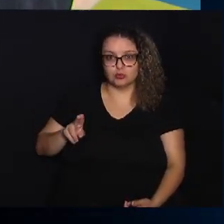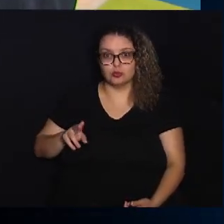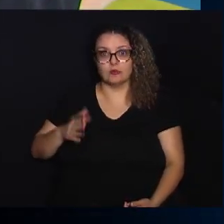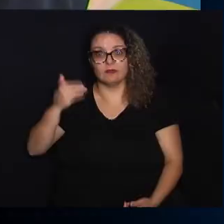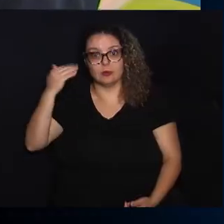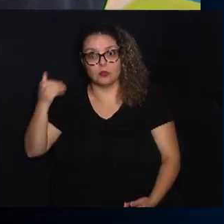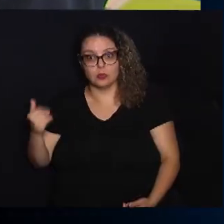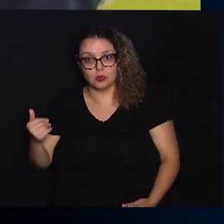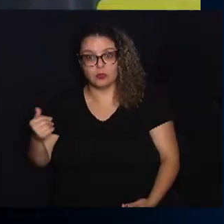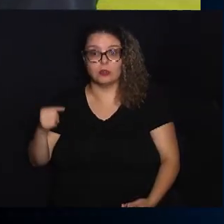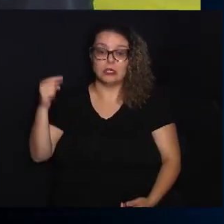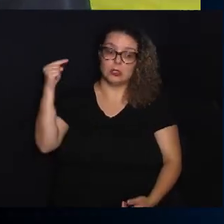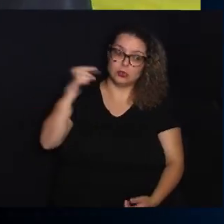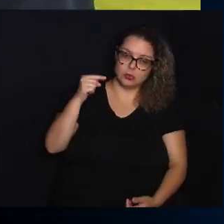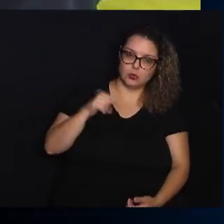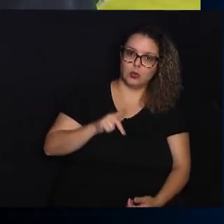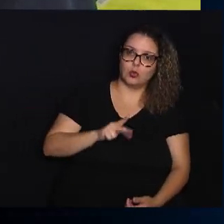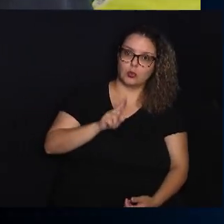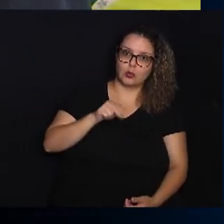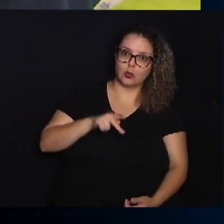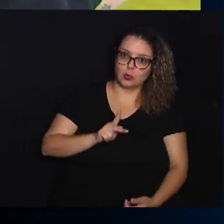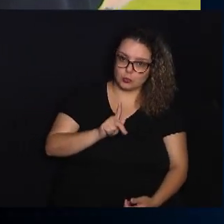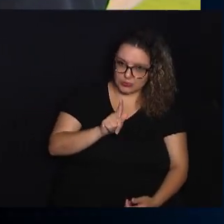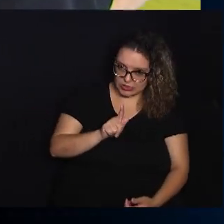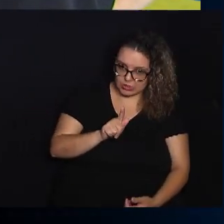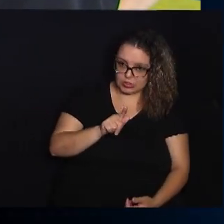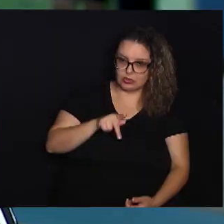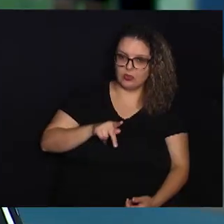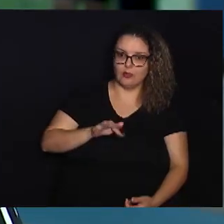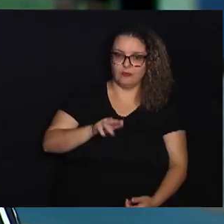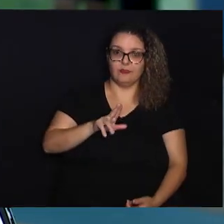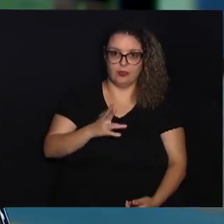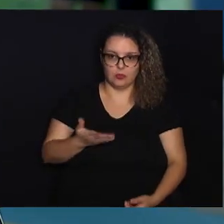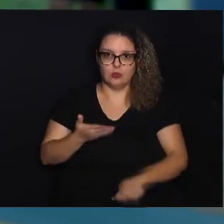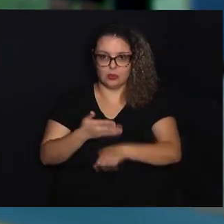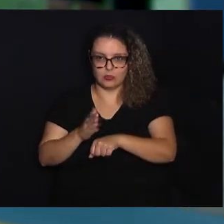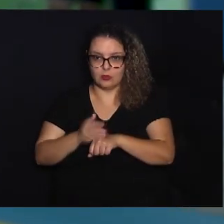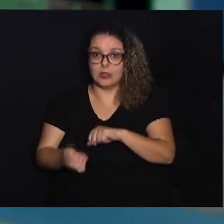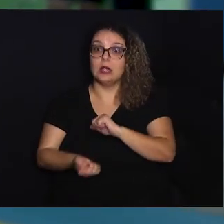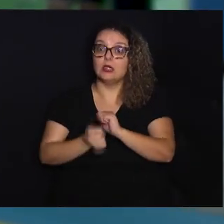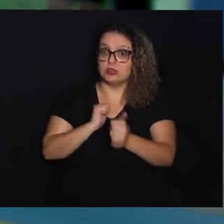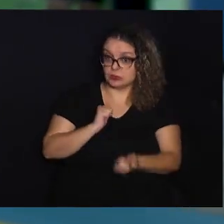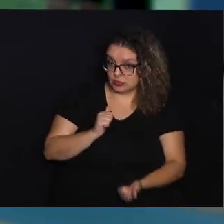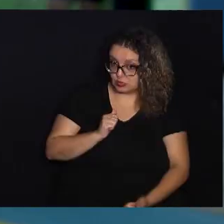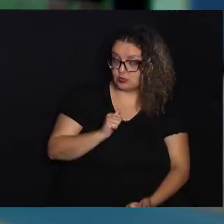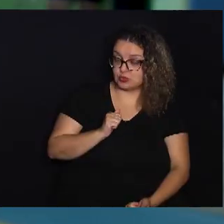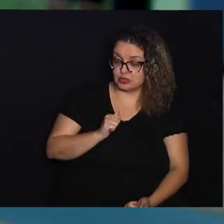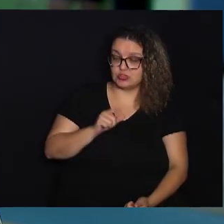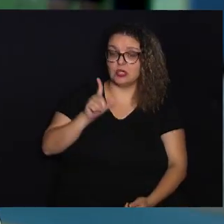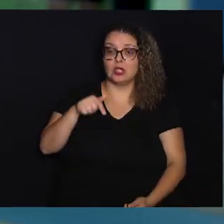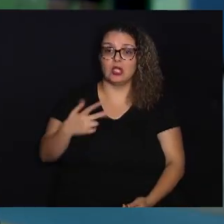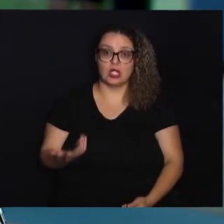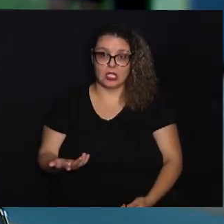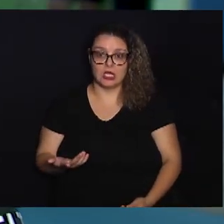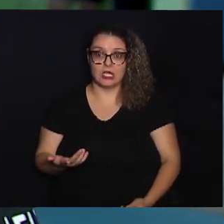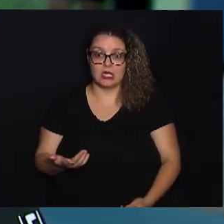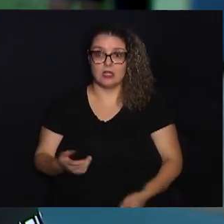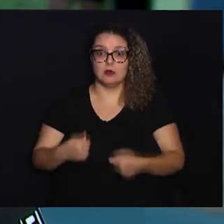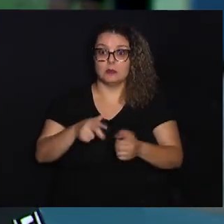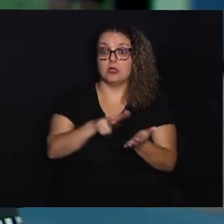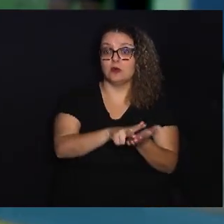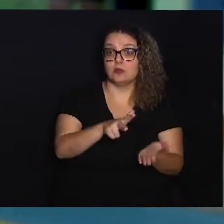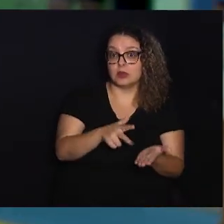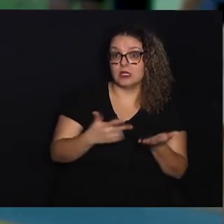Se popularizou no Ocidente como Kung Fu. Porém, a prática esportiva, né,